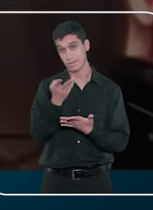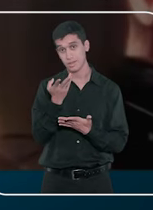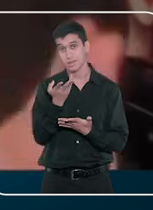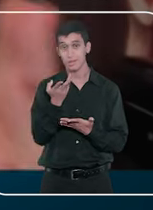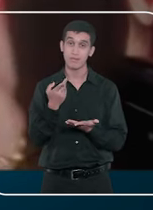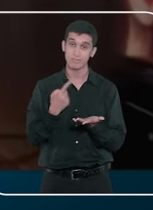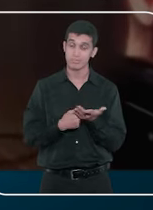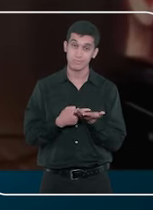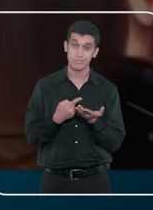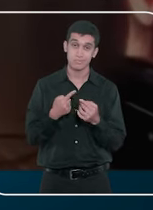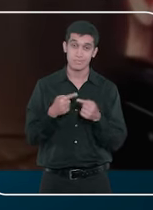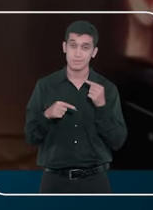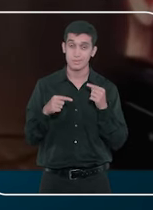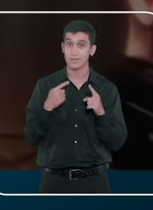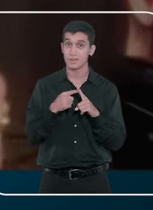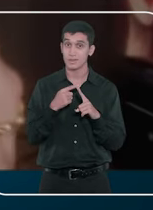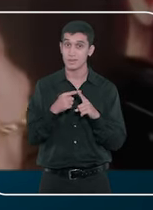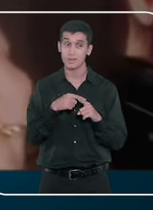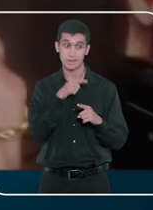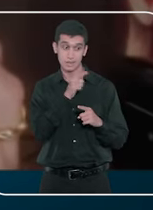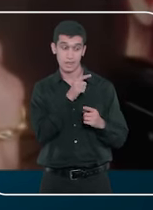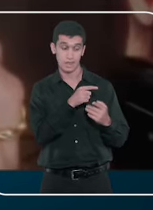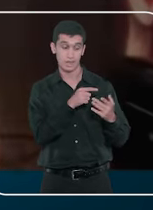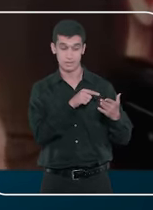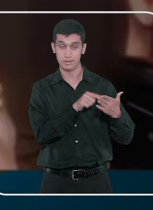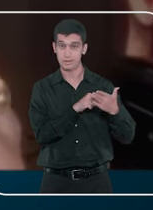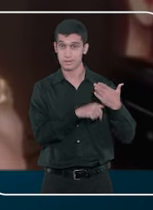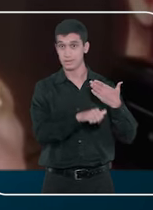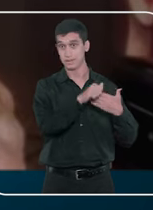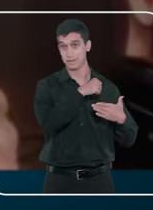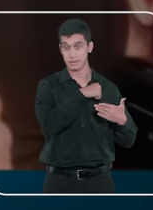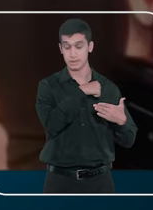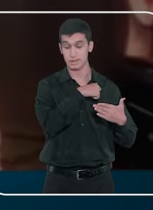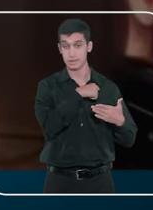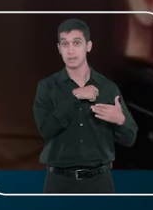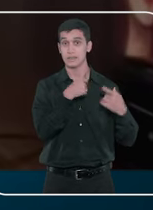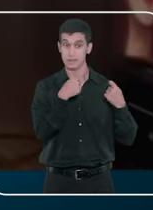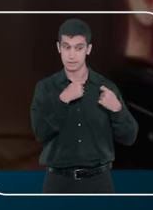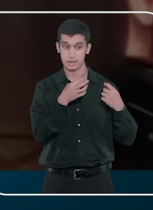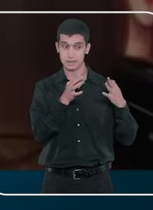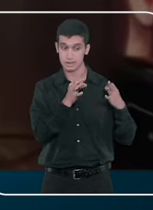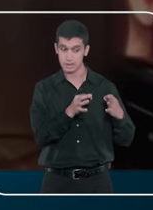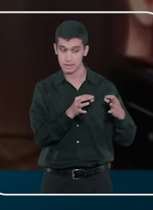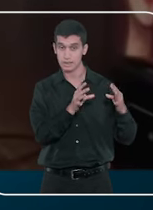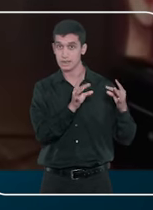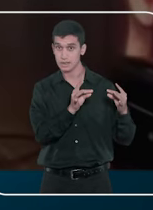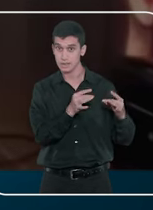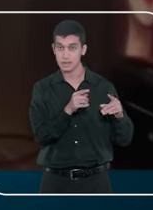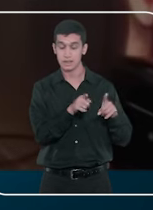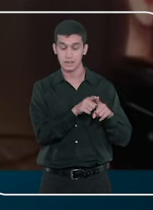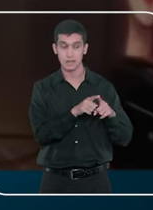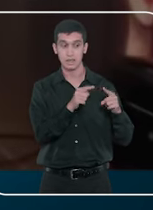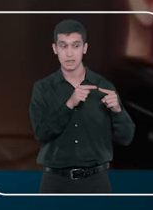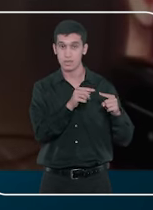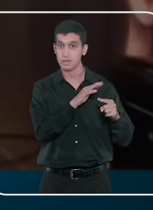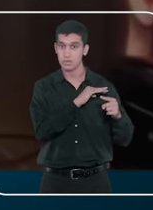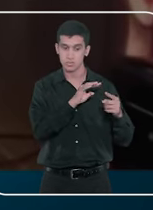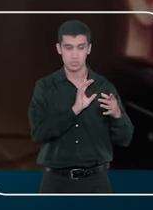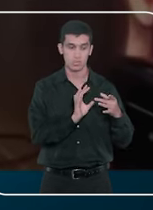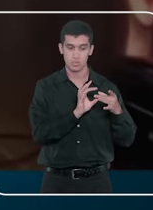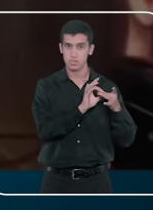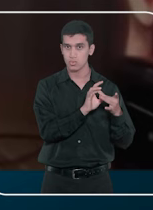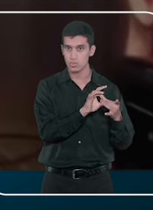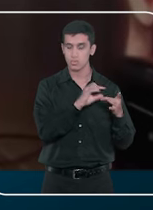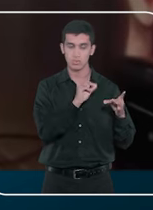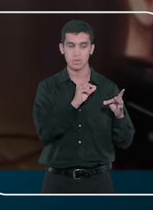premiação arbitrária, mas uma premiação proporcional, graduada e relacionada, linkada